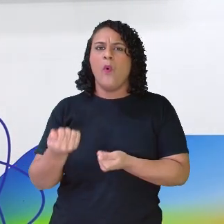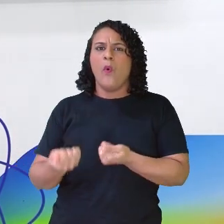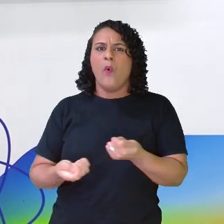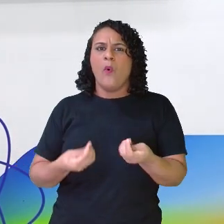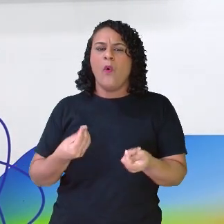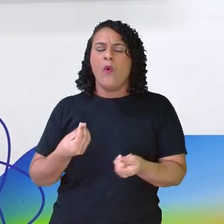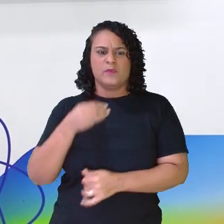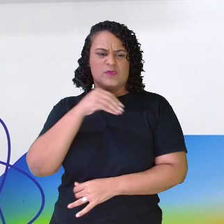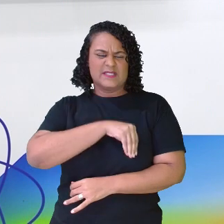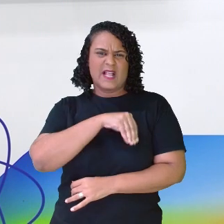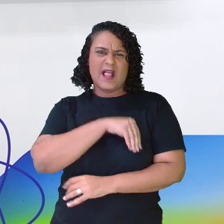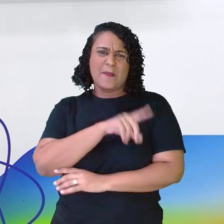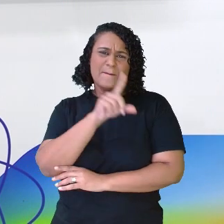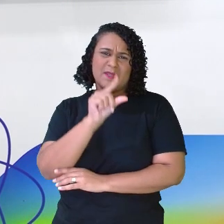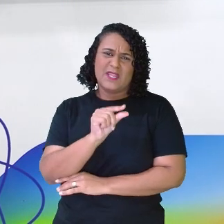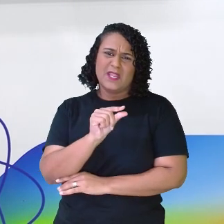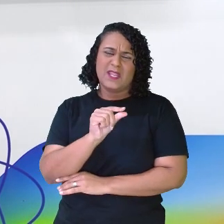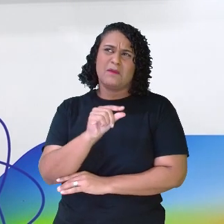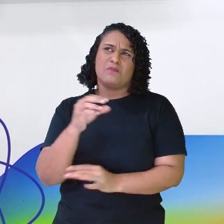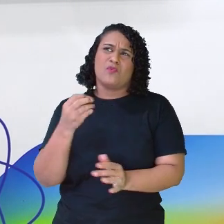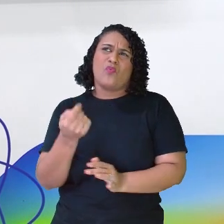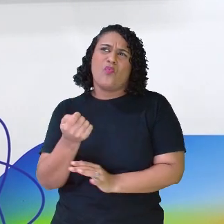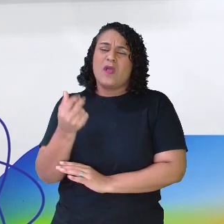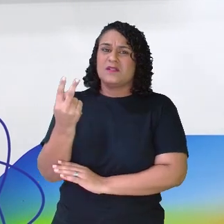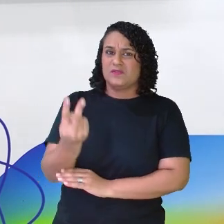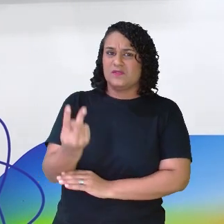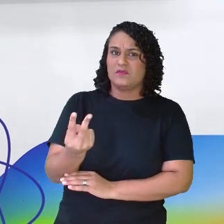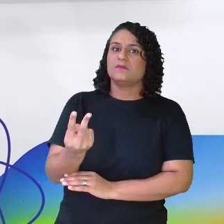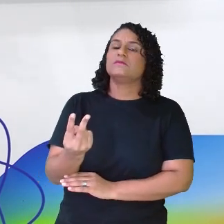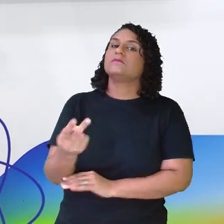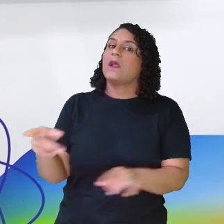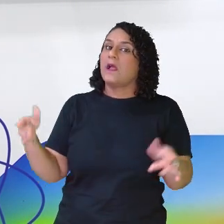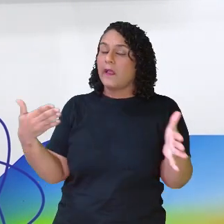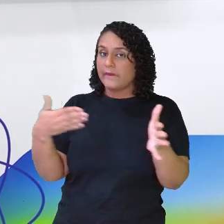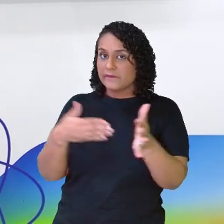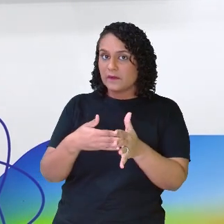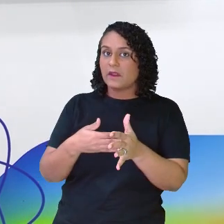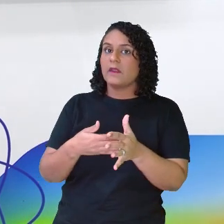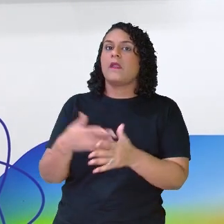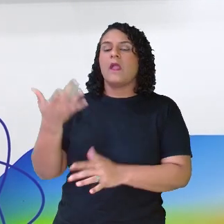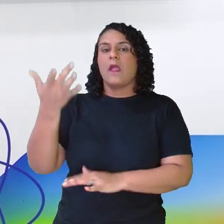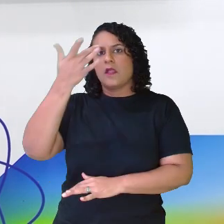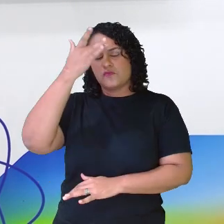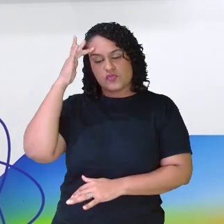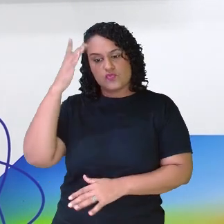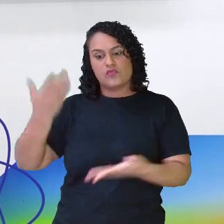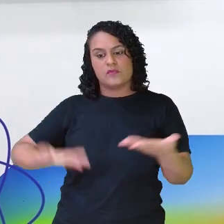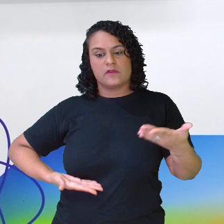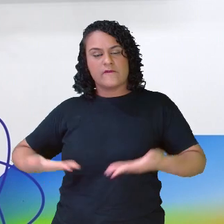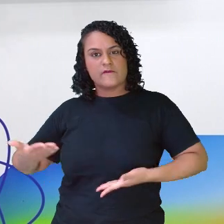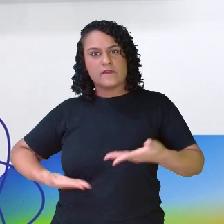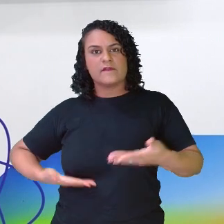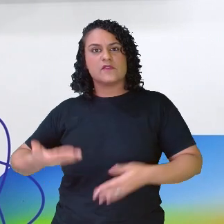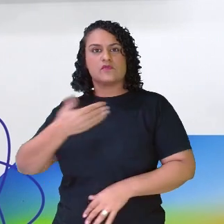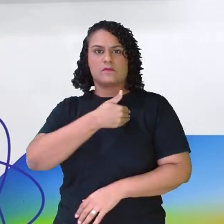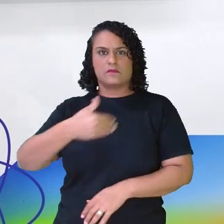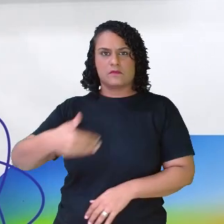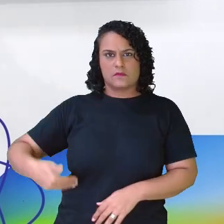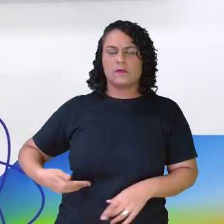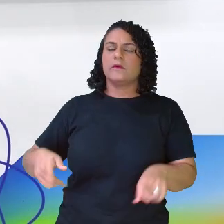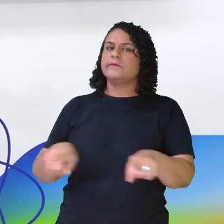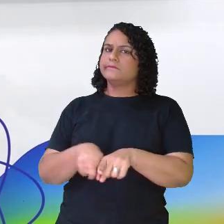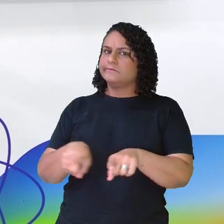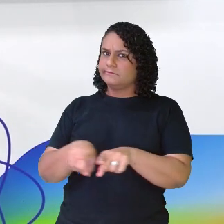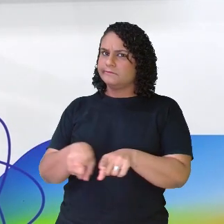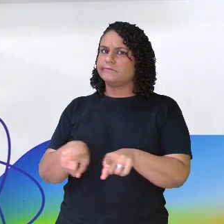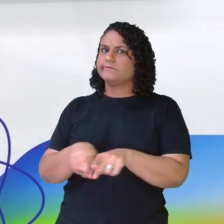dentro de um salário mínimo, 2 salários mínimos. Mesmo os funcionários públicos também se enquadra dentro dessa categoria, se eu for pensar